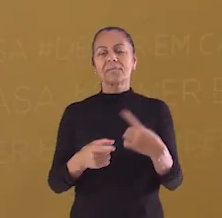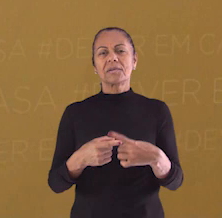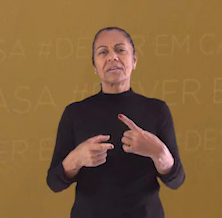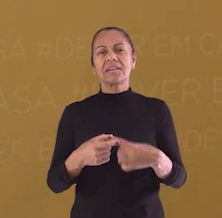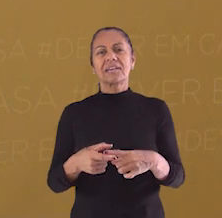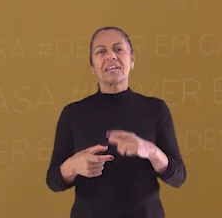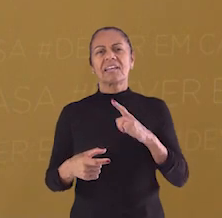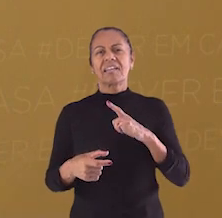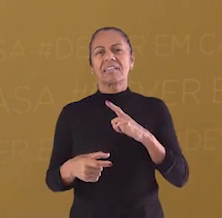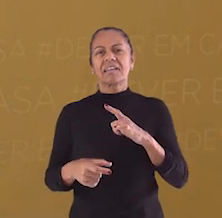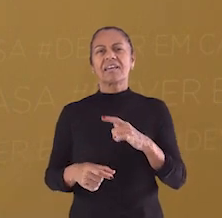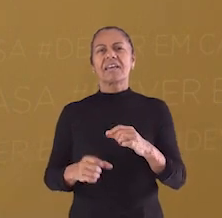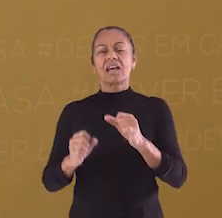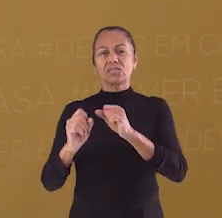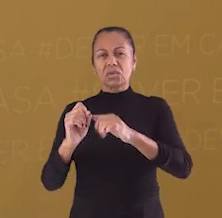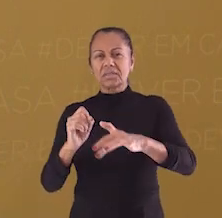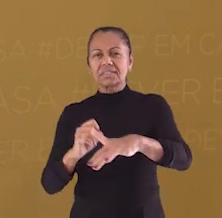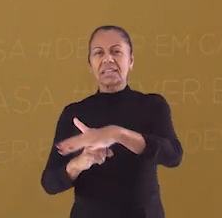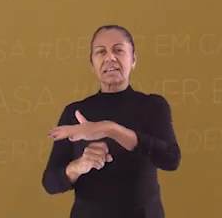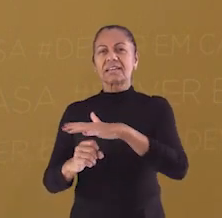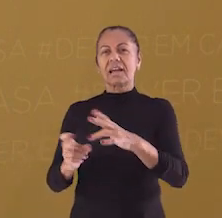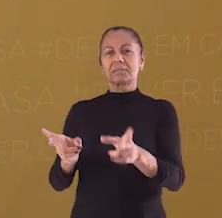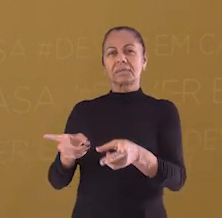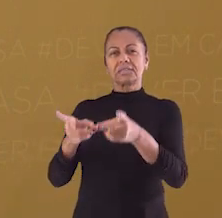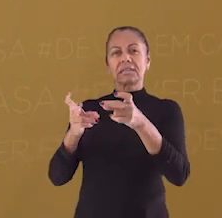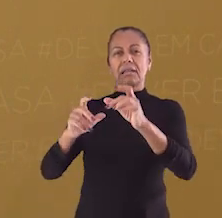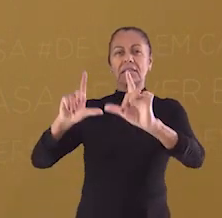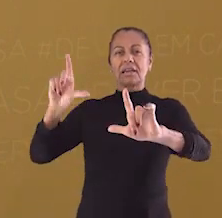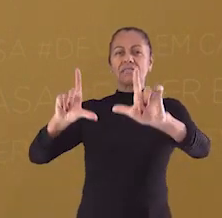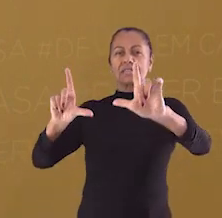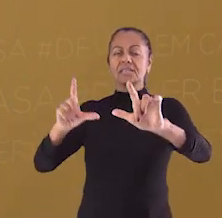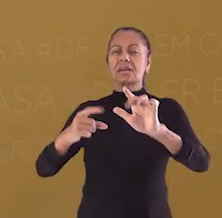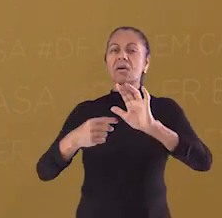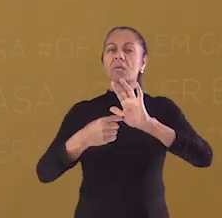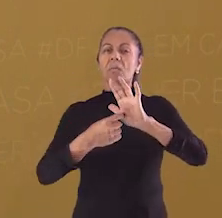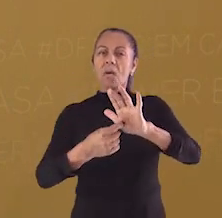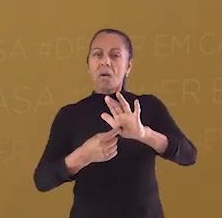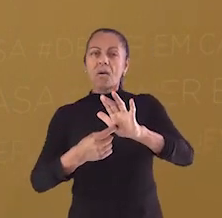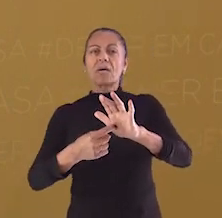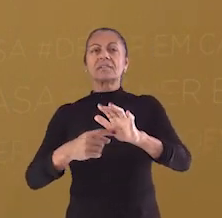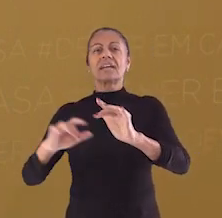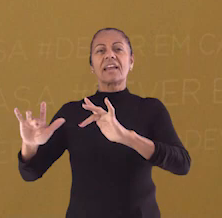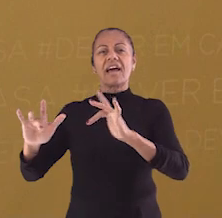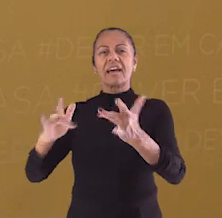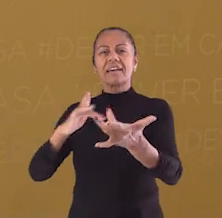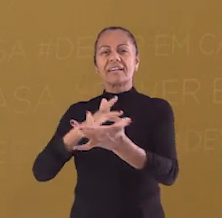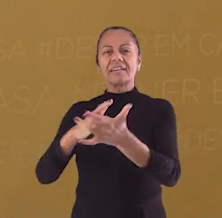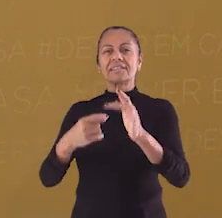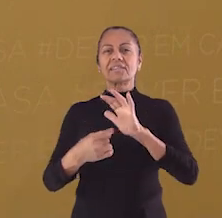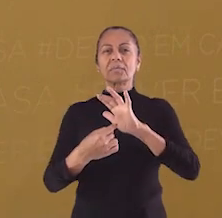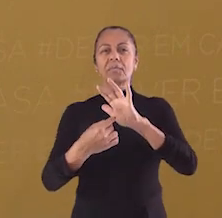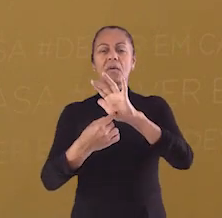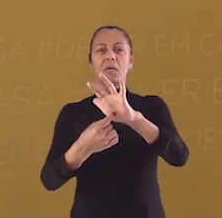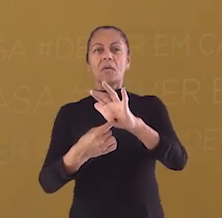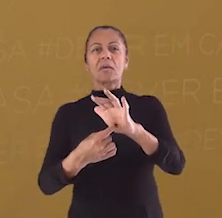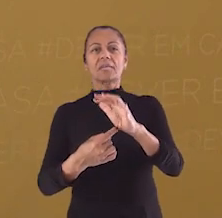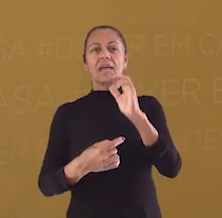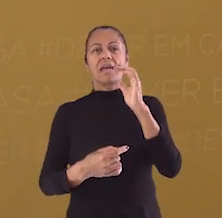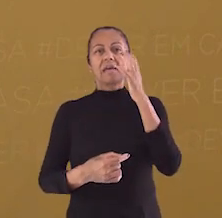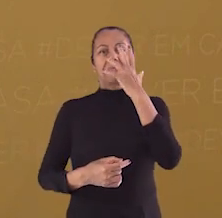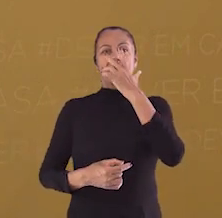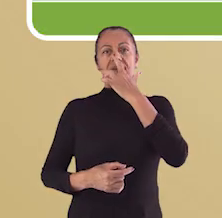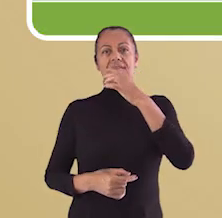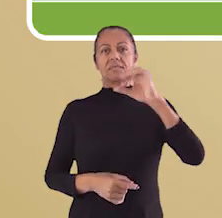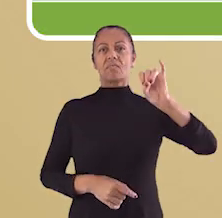quê? Por causa dos padrões de beleza impostos pela sociedade, como os trazidos na TV, redes sociais e outras